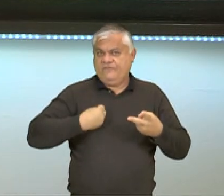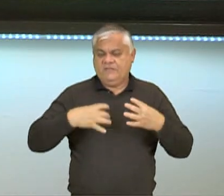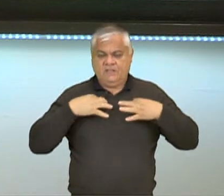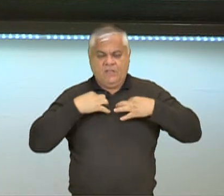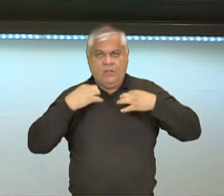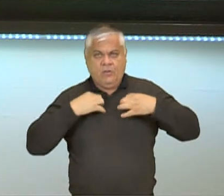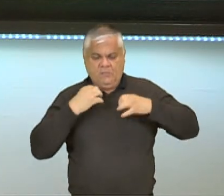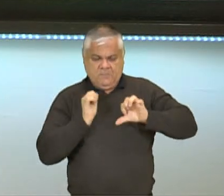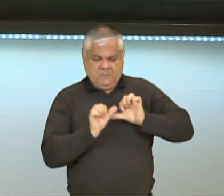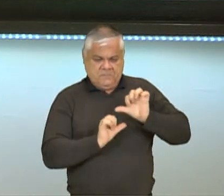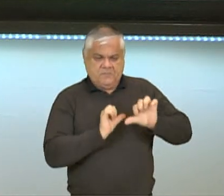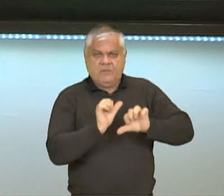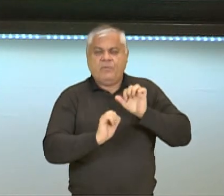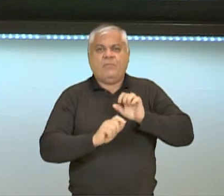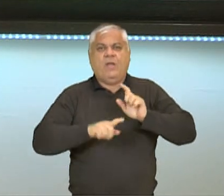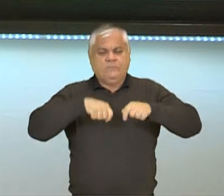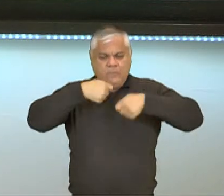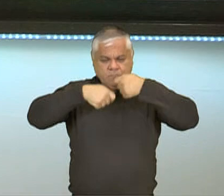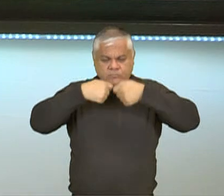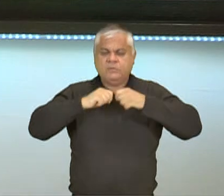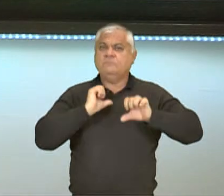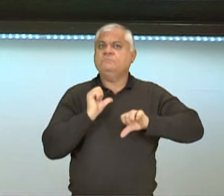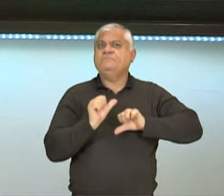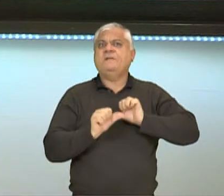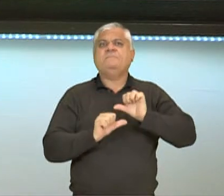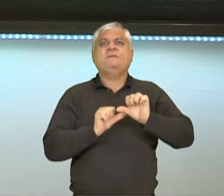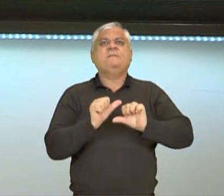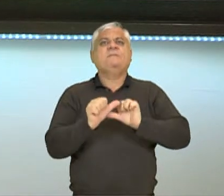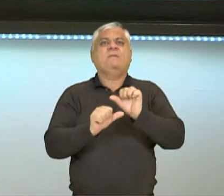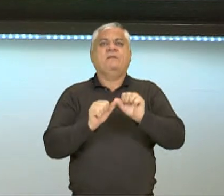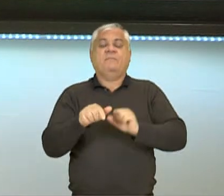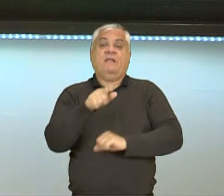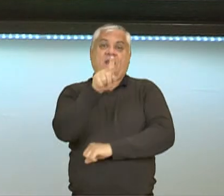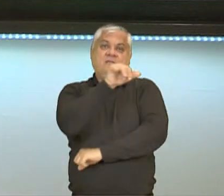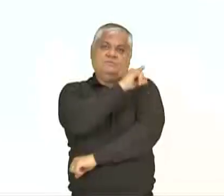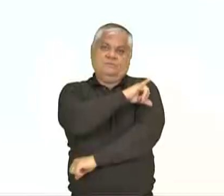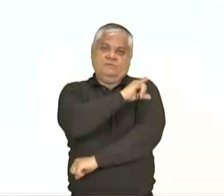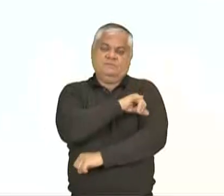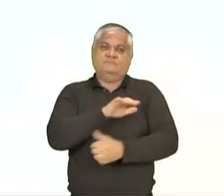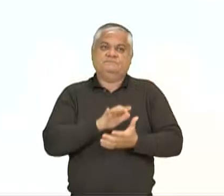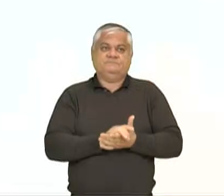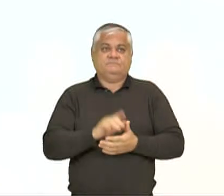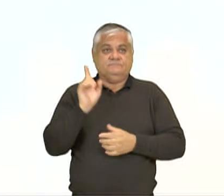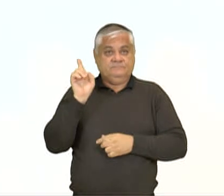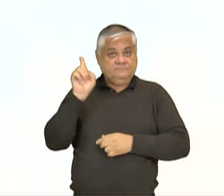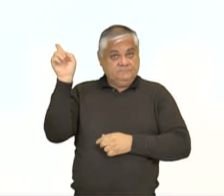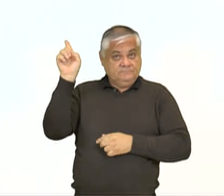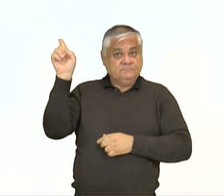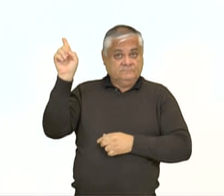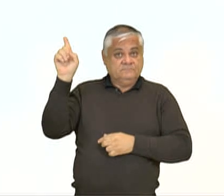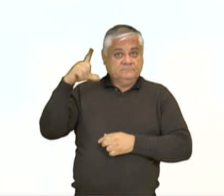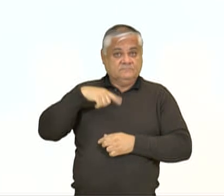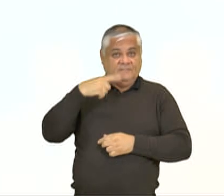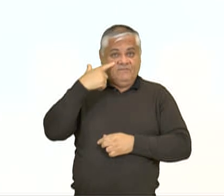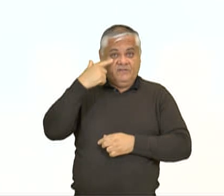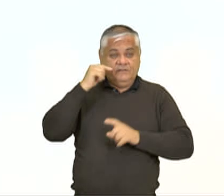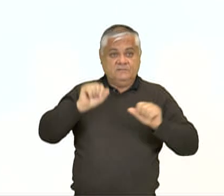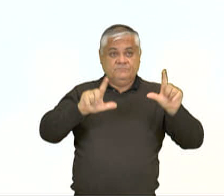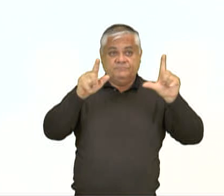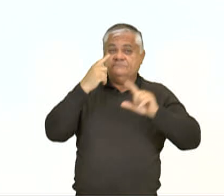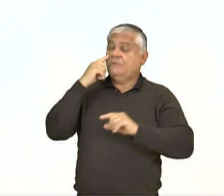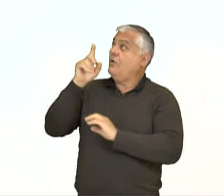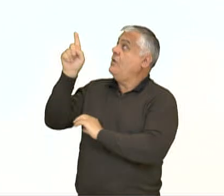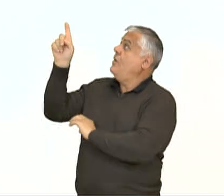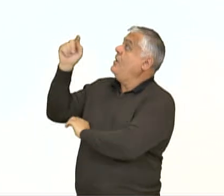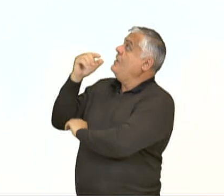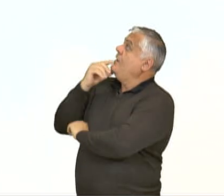se alimentar. Tudo isso vai ser transformado no Rio de Janeiro. Aqui, a gente inclusive nesse quadro tem uma imagem,